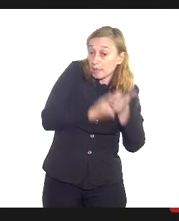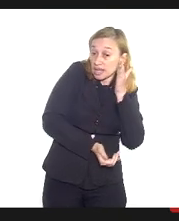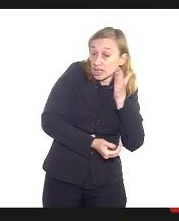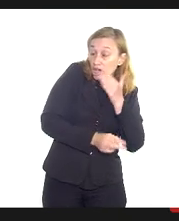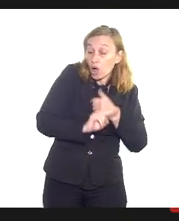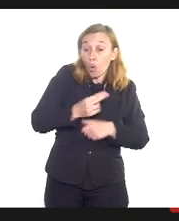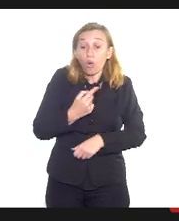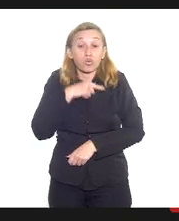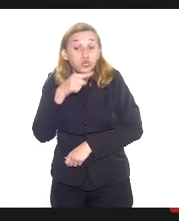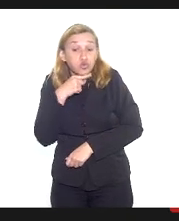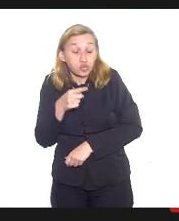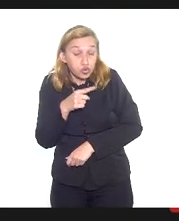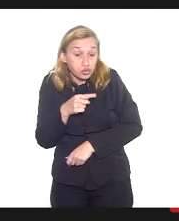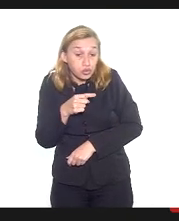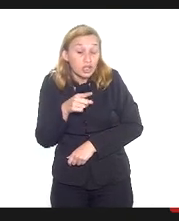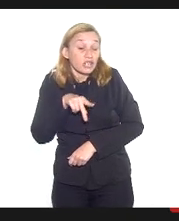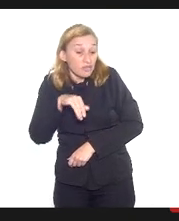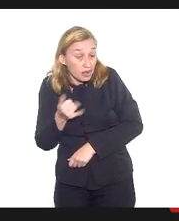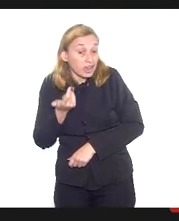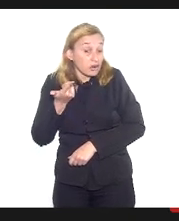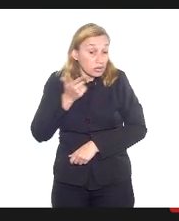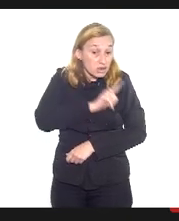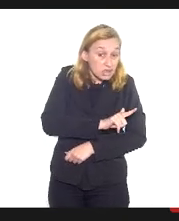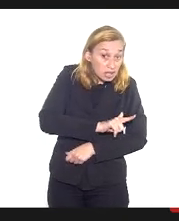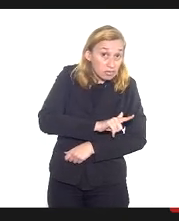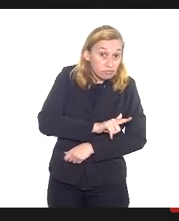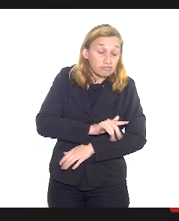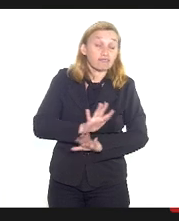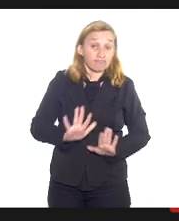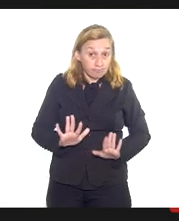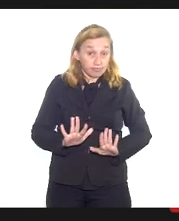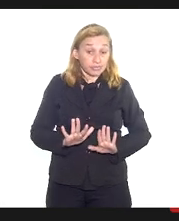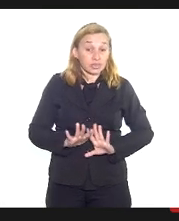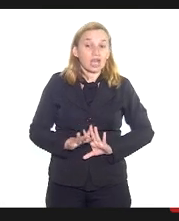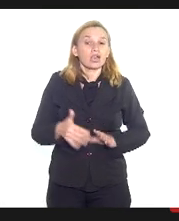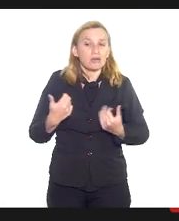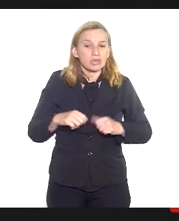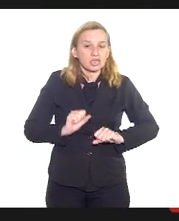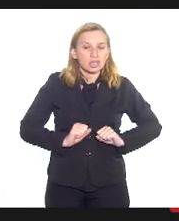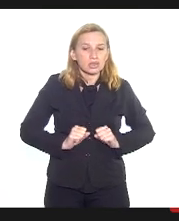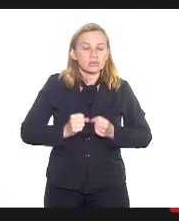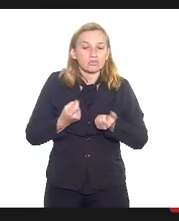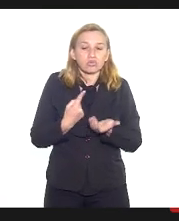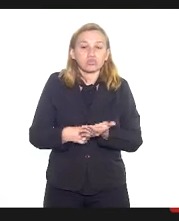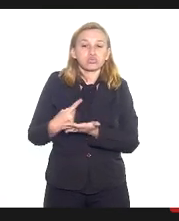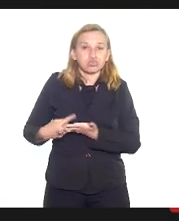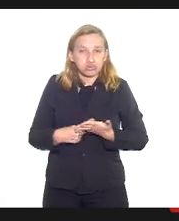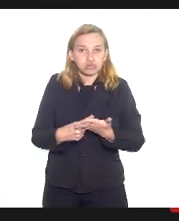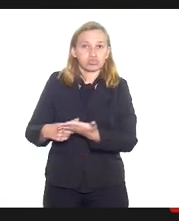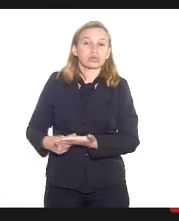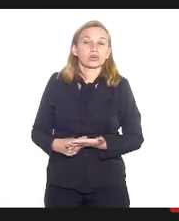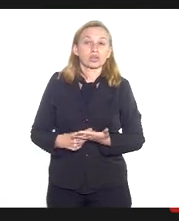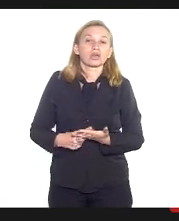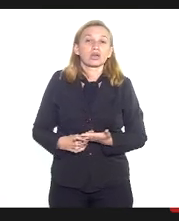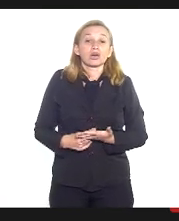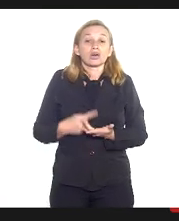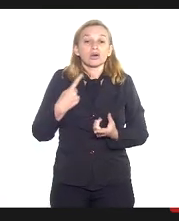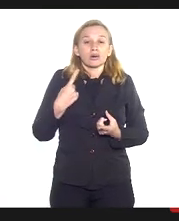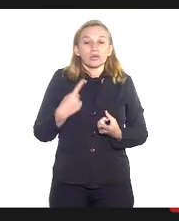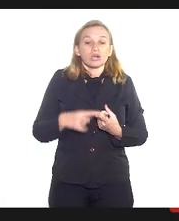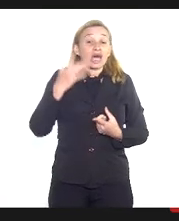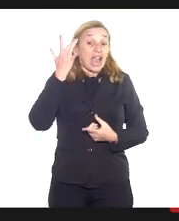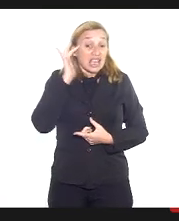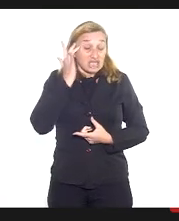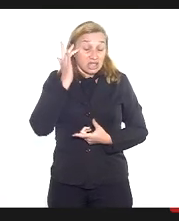tem dúvida que tem certeza que vai ganhar. Ora, então tem que buscar o acordo, porque a gente